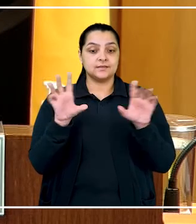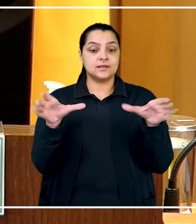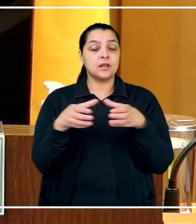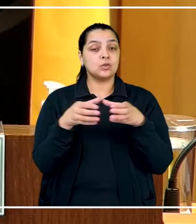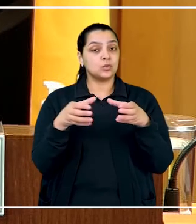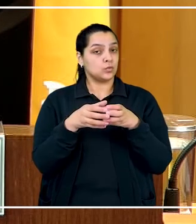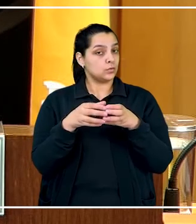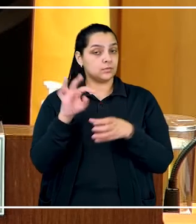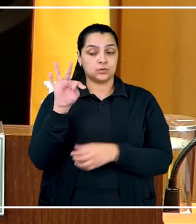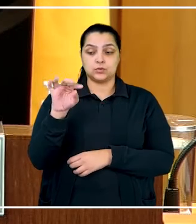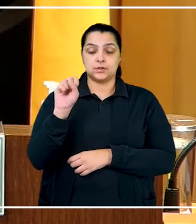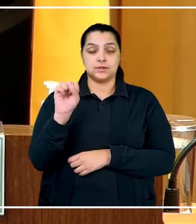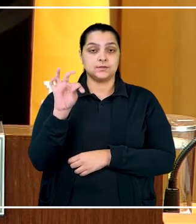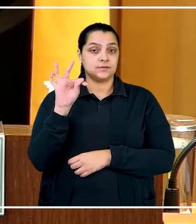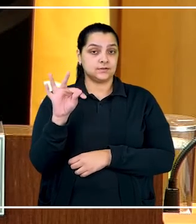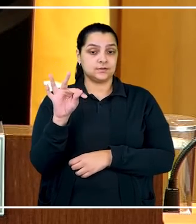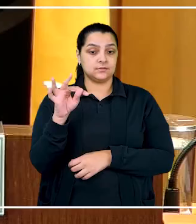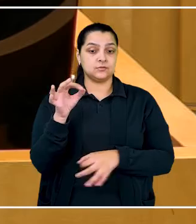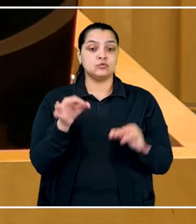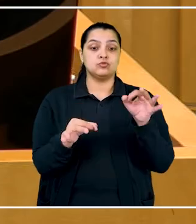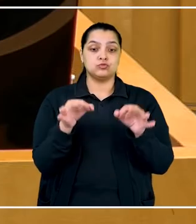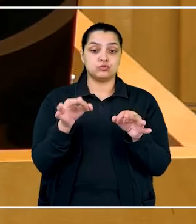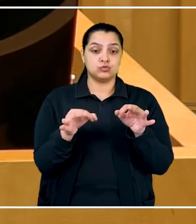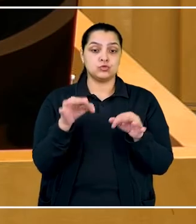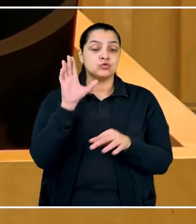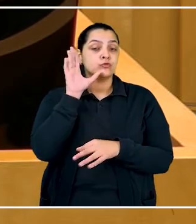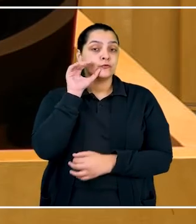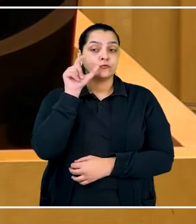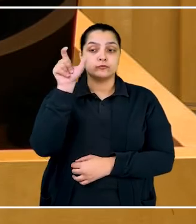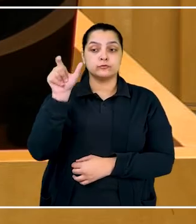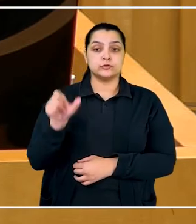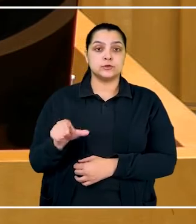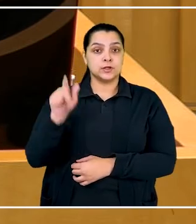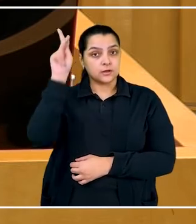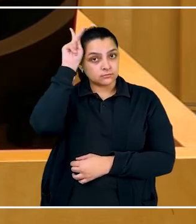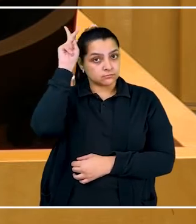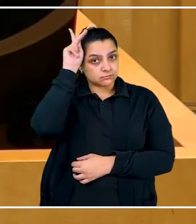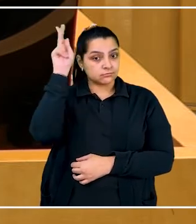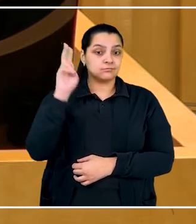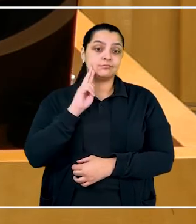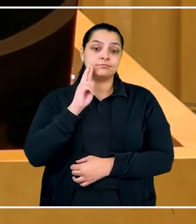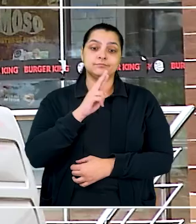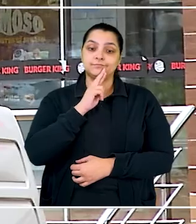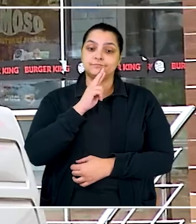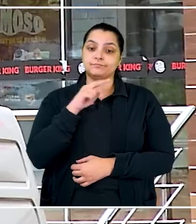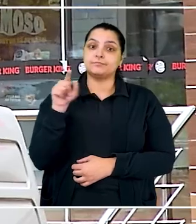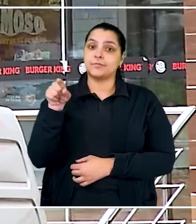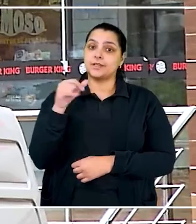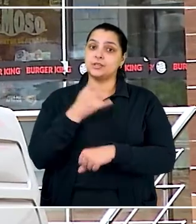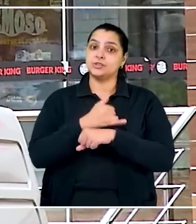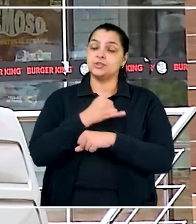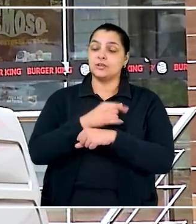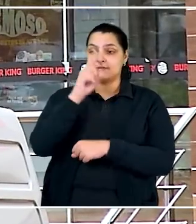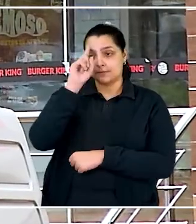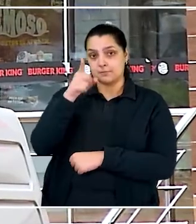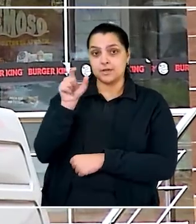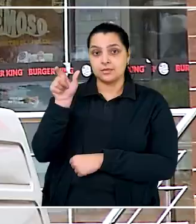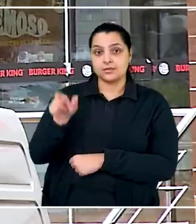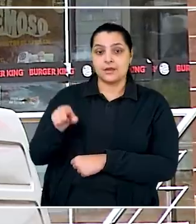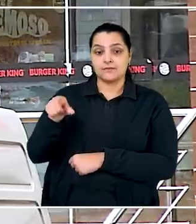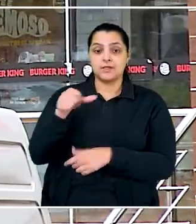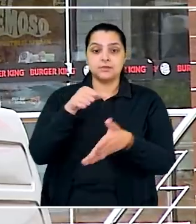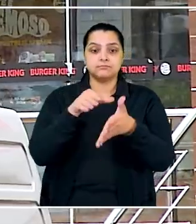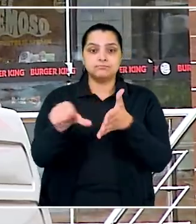terceira turma do Tribunal Superior do Trabalho julgou o caso de um empregado da rede Burger King que era orientado pela chefia